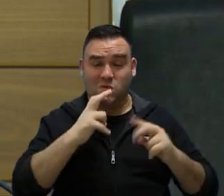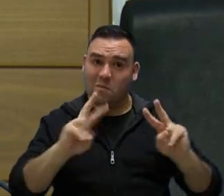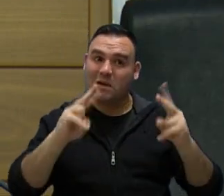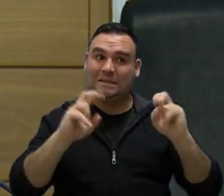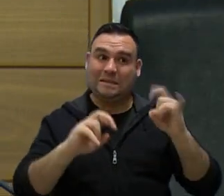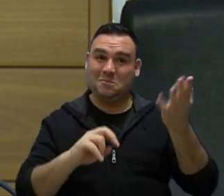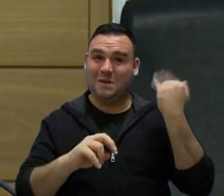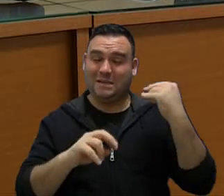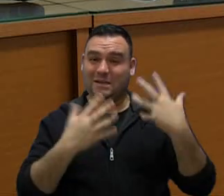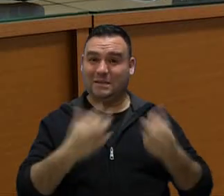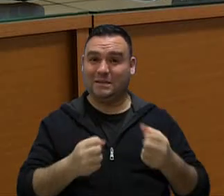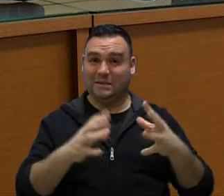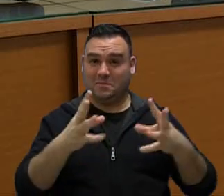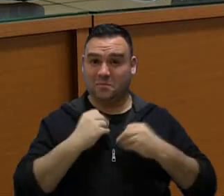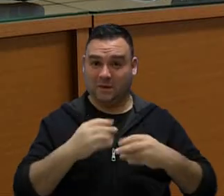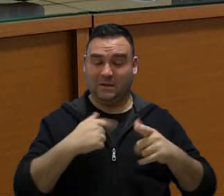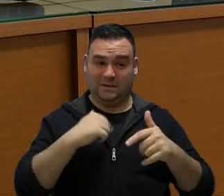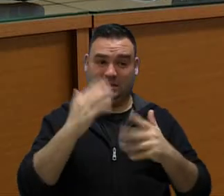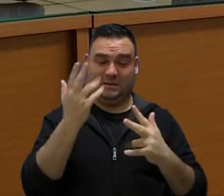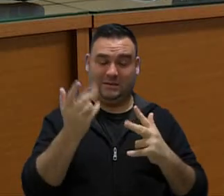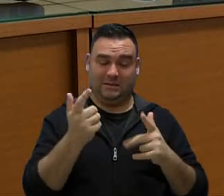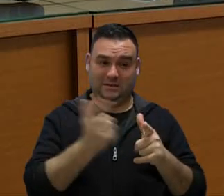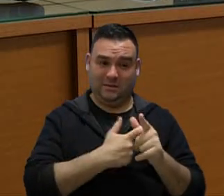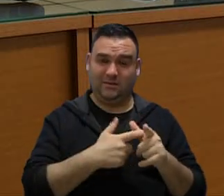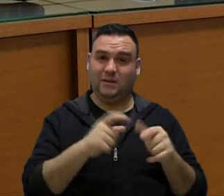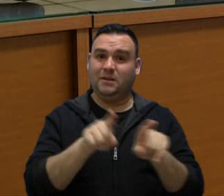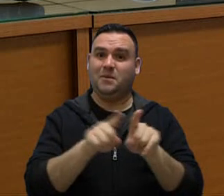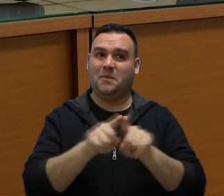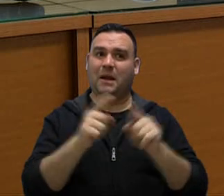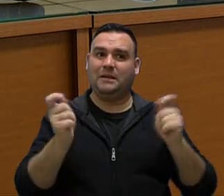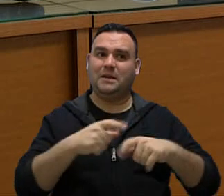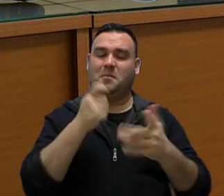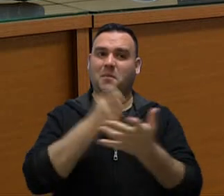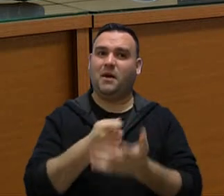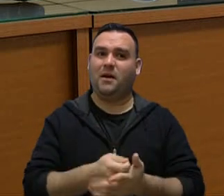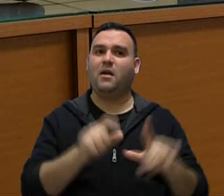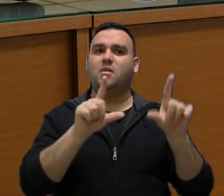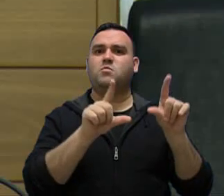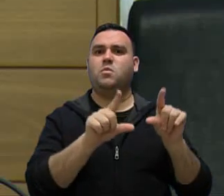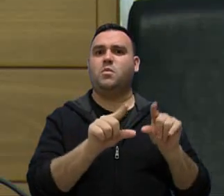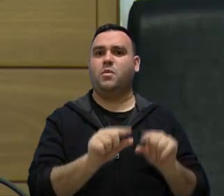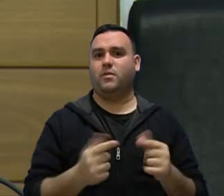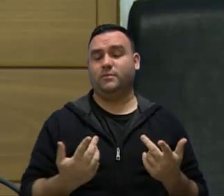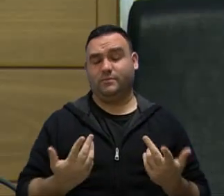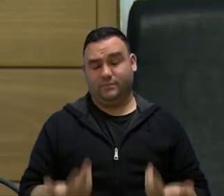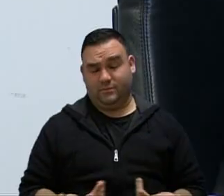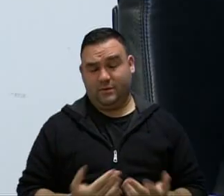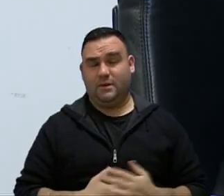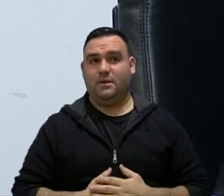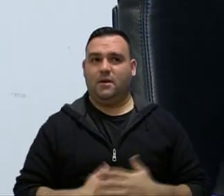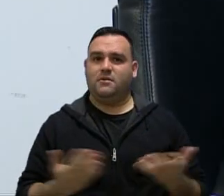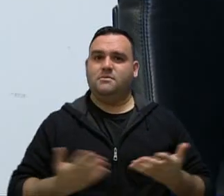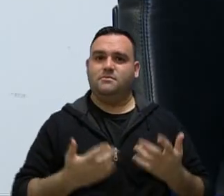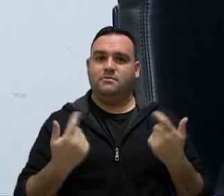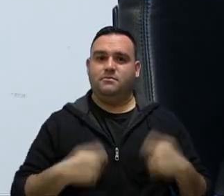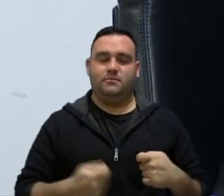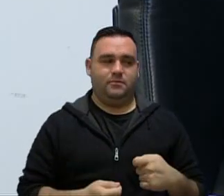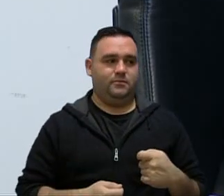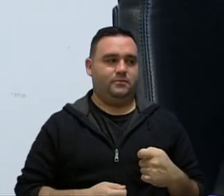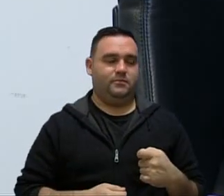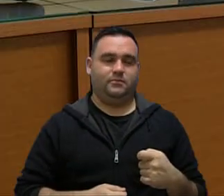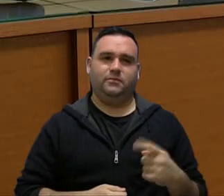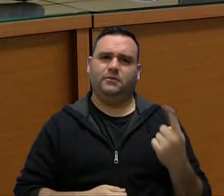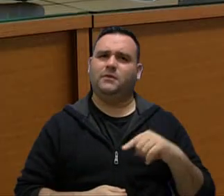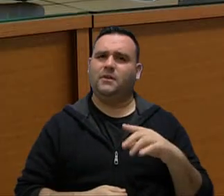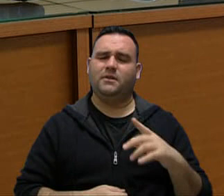problema é a capacidade de pagamento e a capacidade de pagamento reduzido então e e é isso que a gente tem que ficar